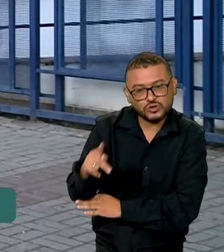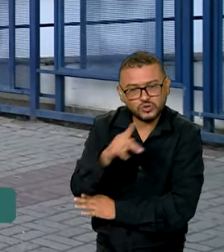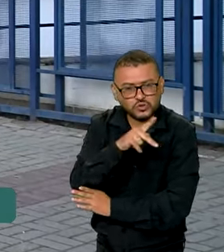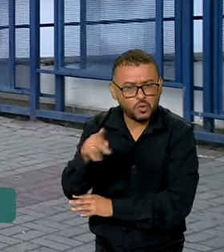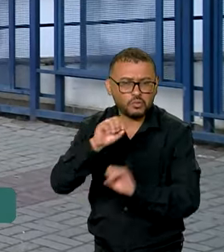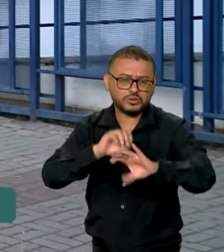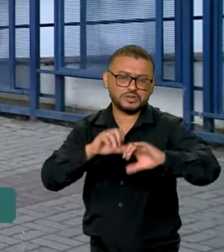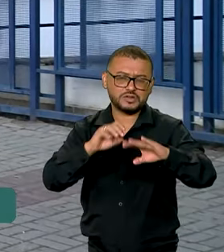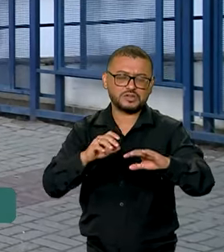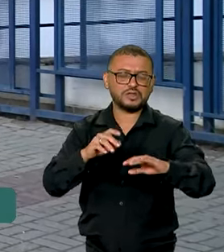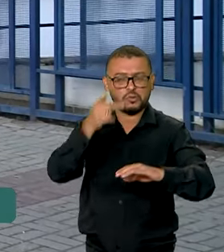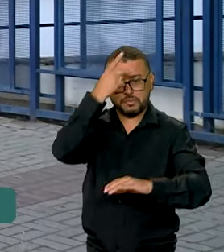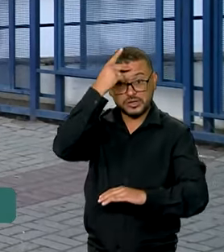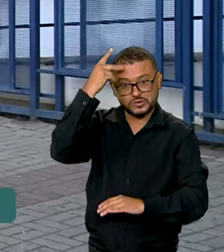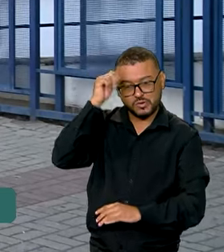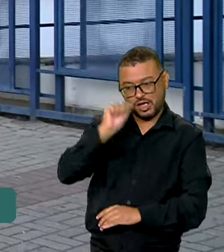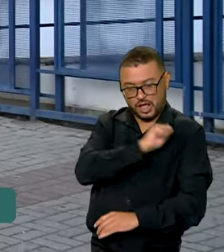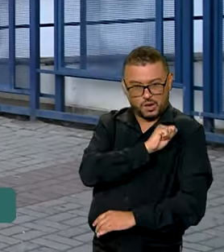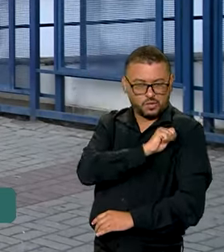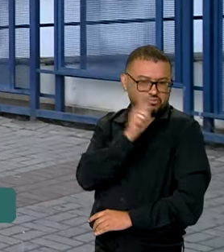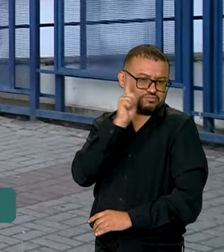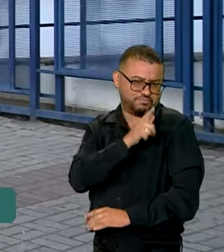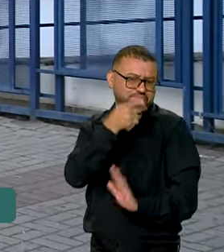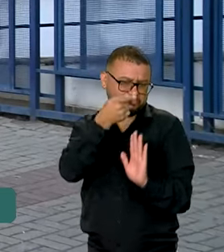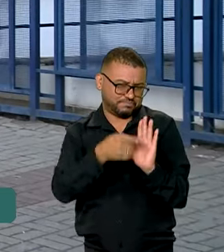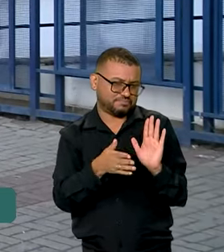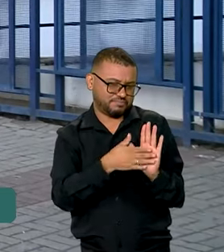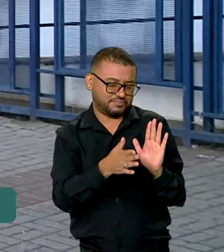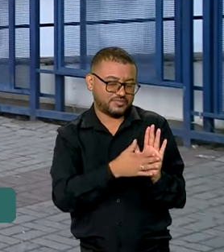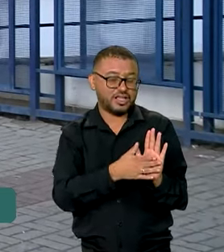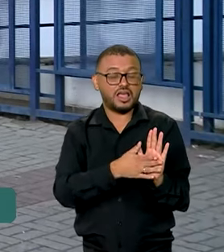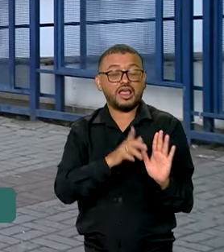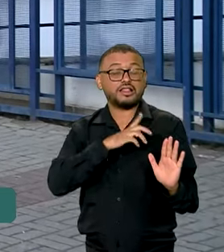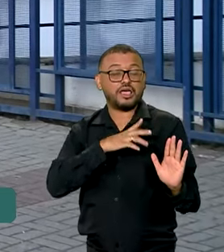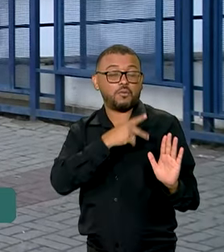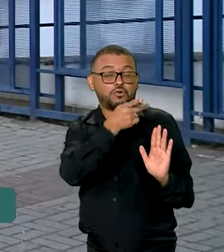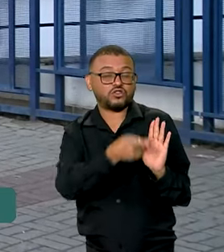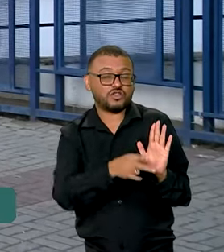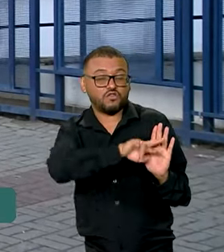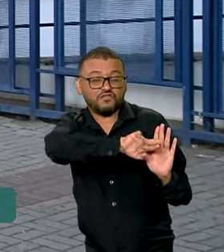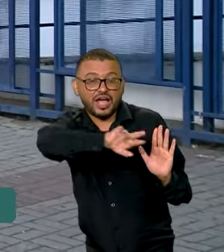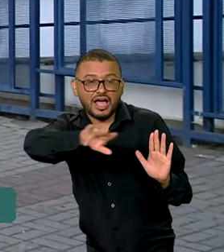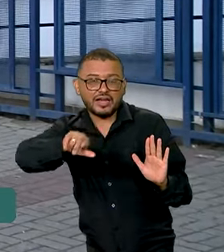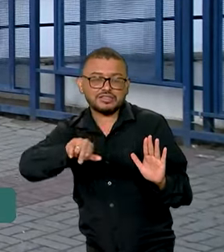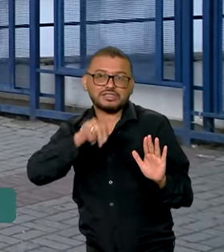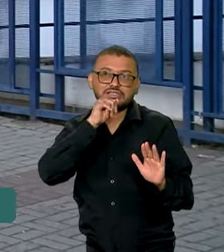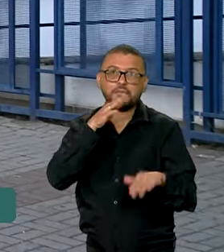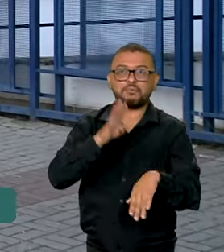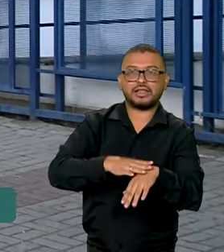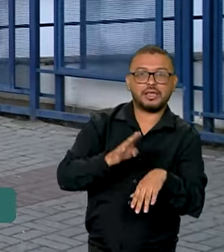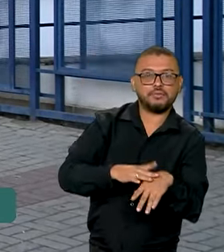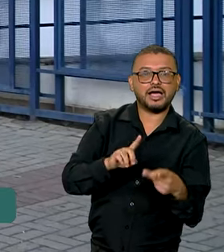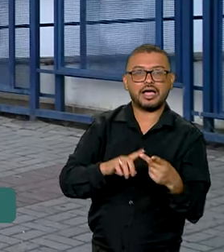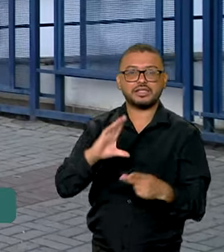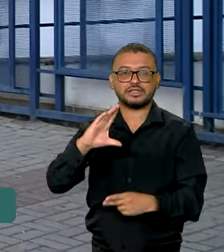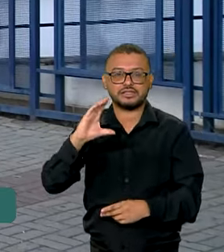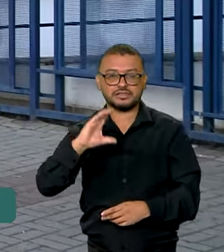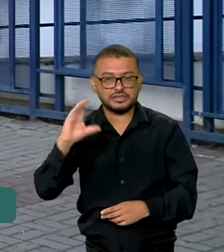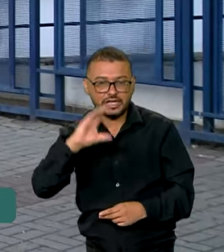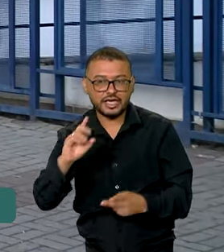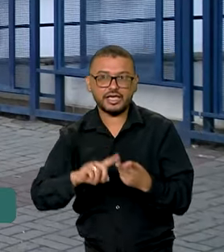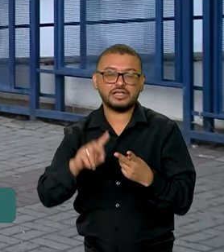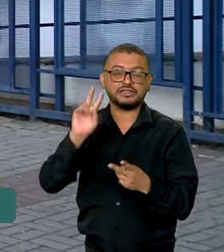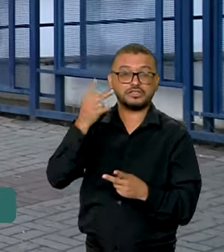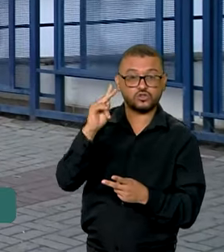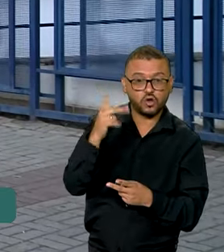ensino dos alunos contemplados pelos projetos. Os projetos são nas mais diversas áreas, como em matemática, ciência,